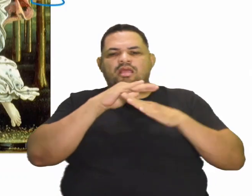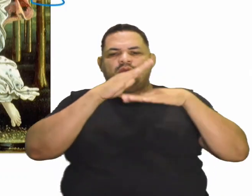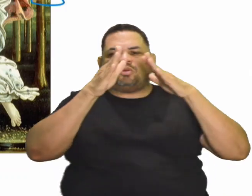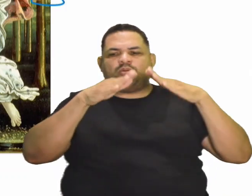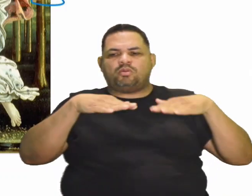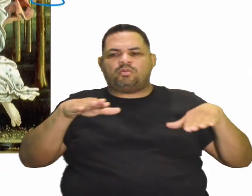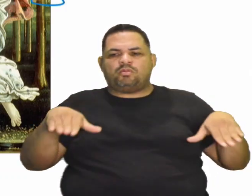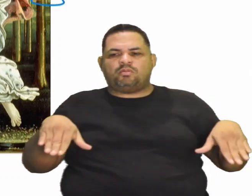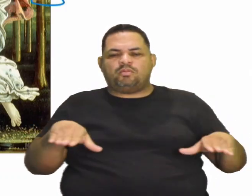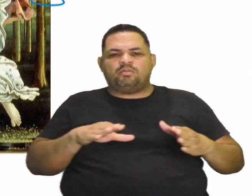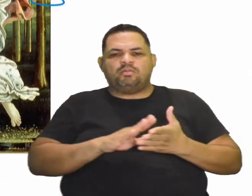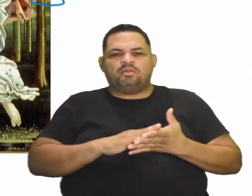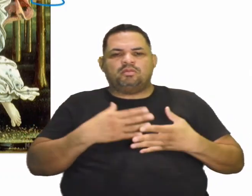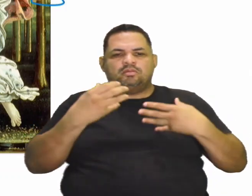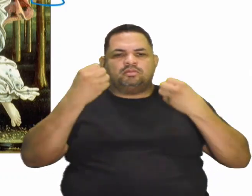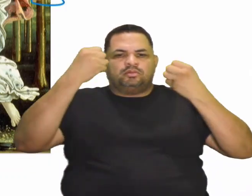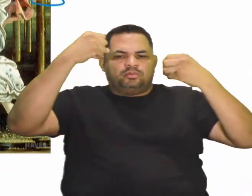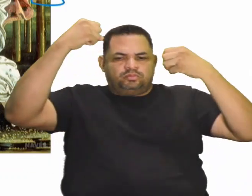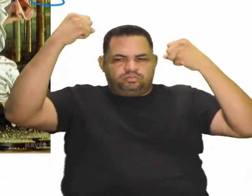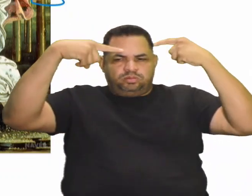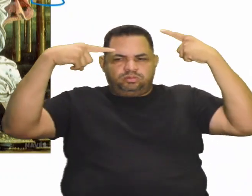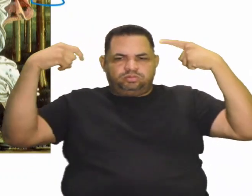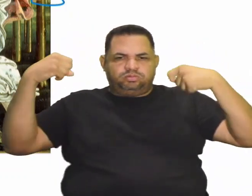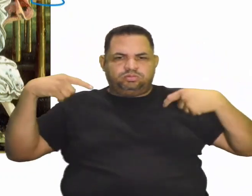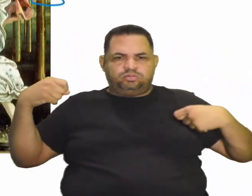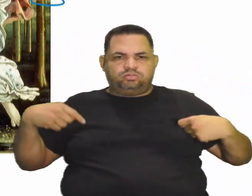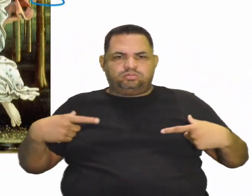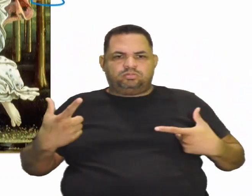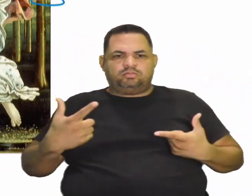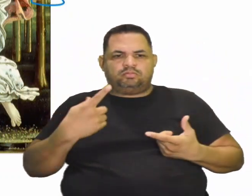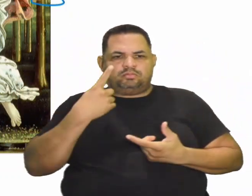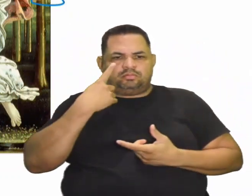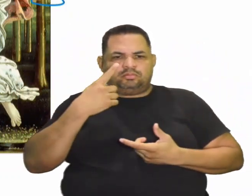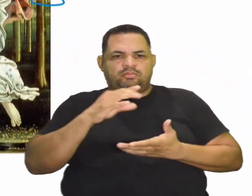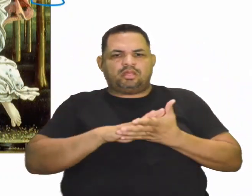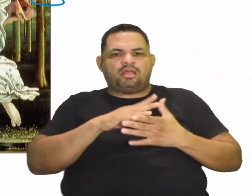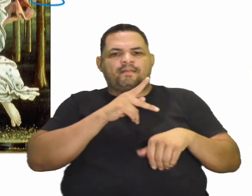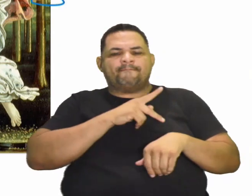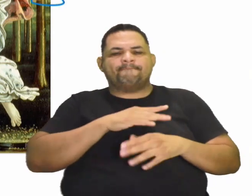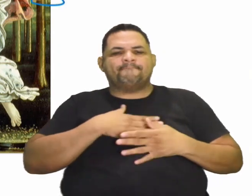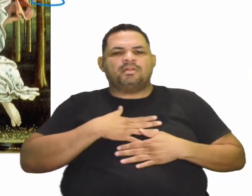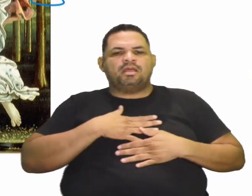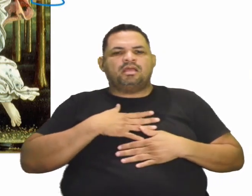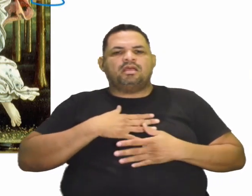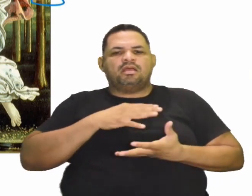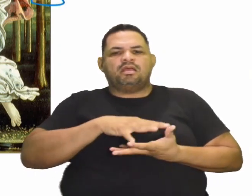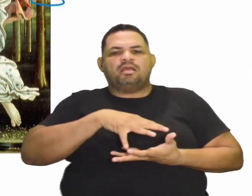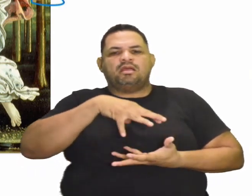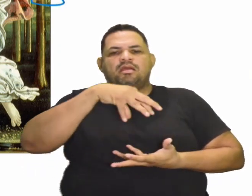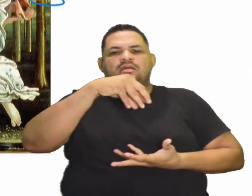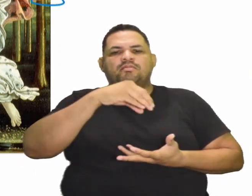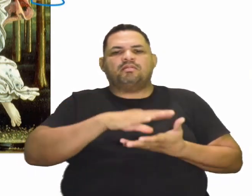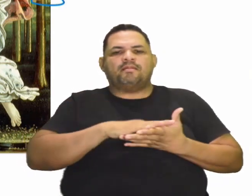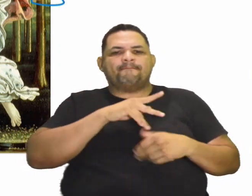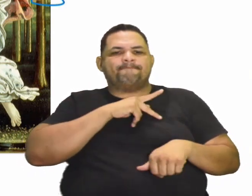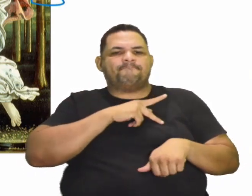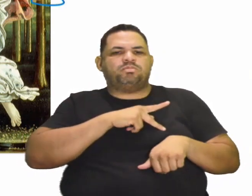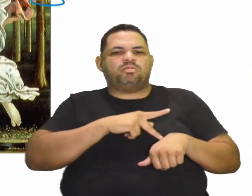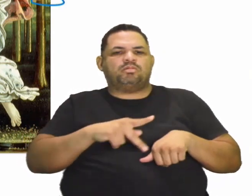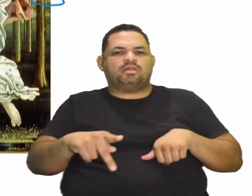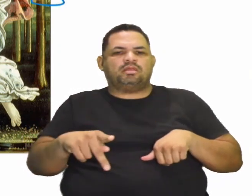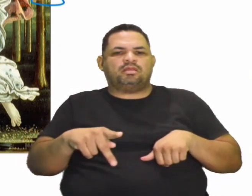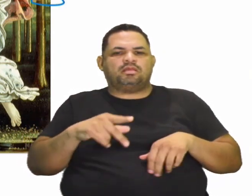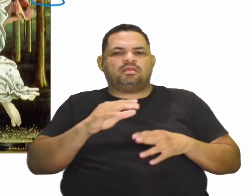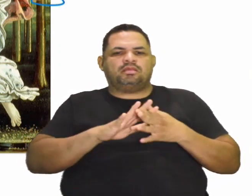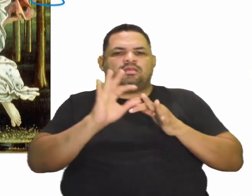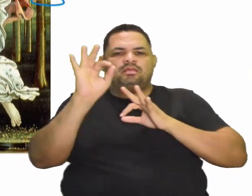que Vênus está banhada de luz e exaltando a pureza da alma da deusa, mediante traços